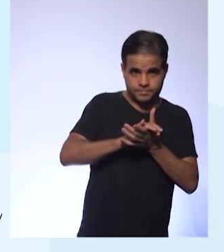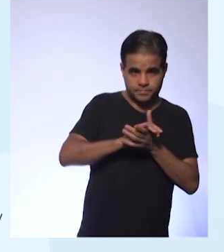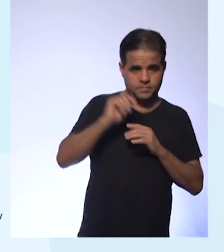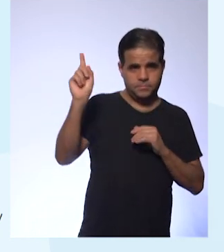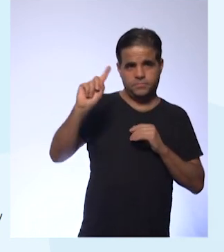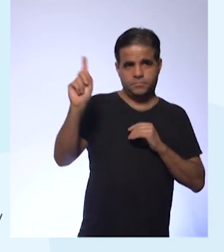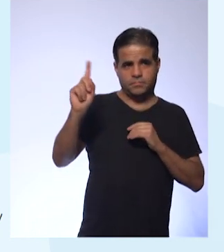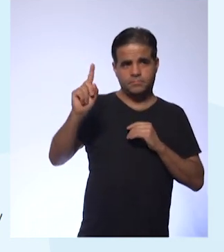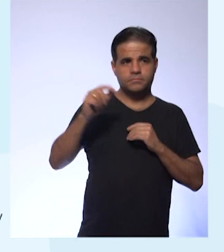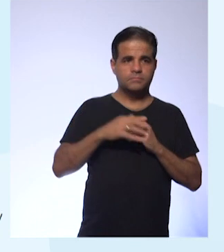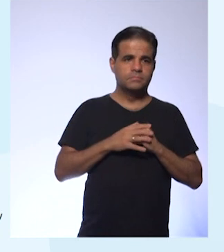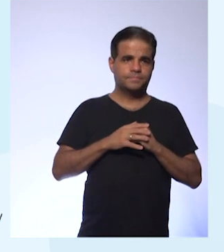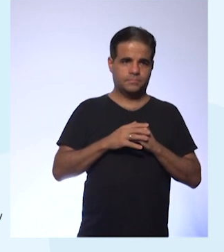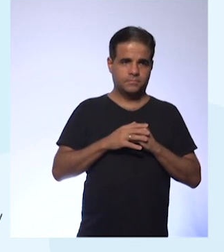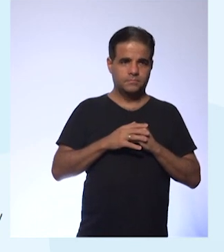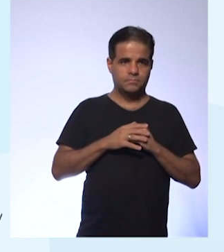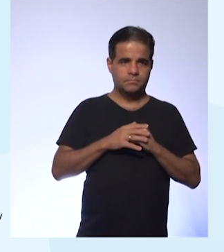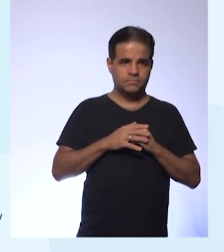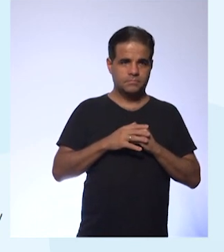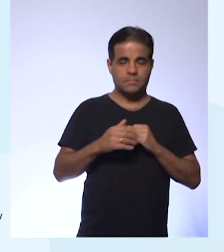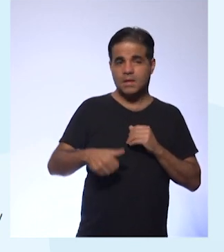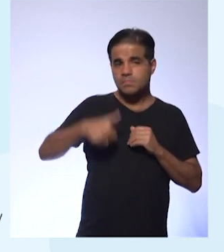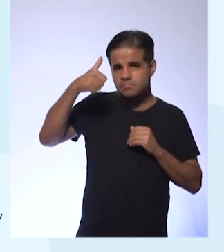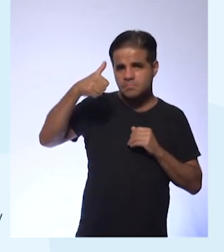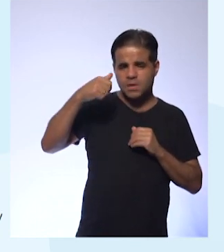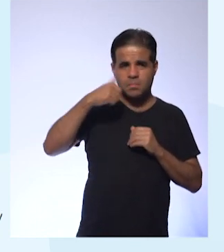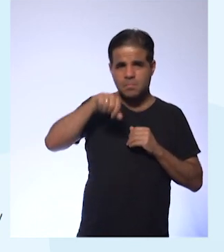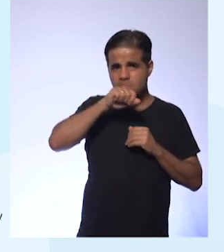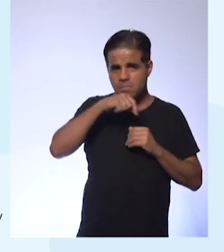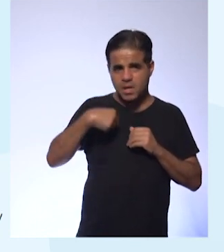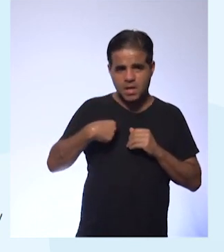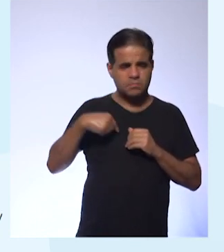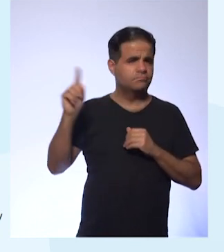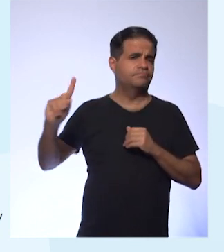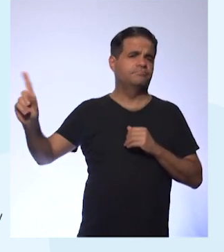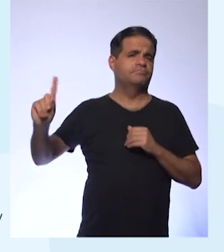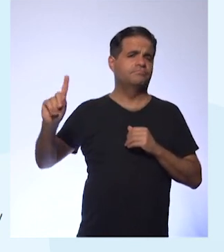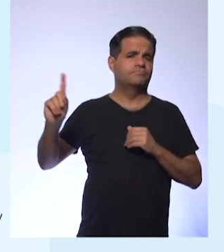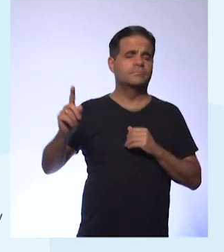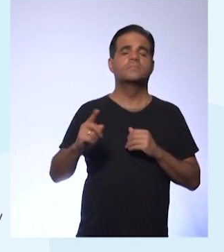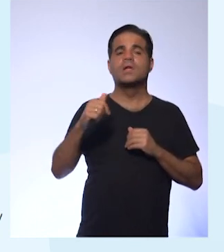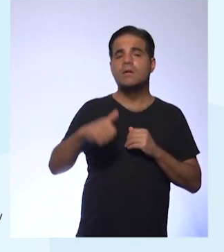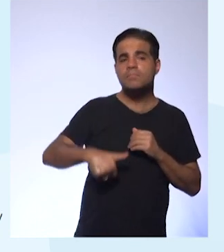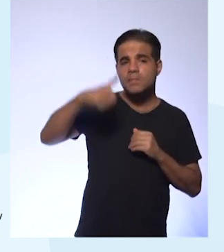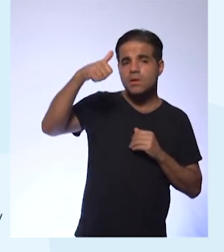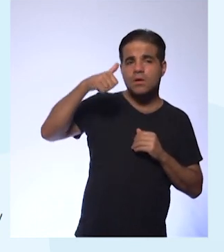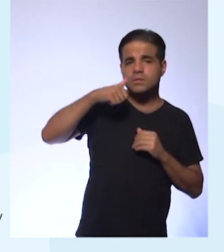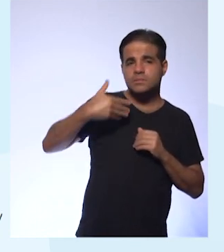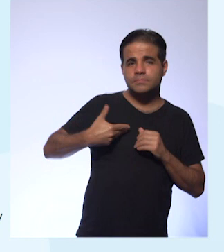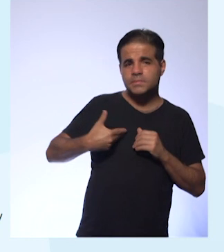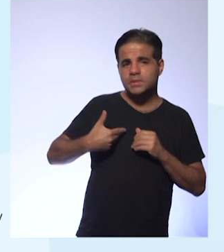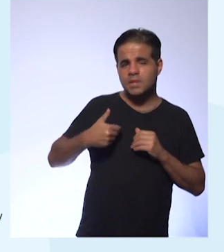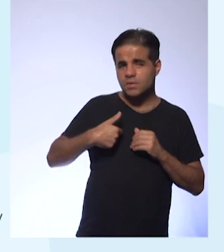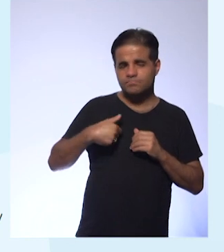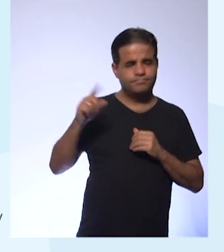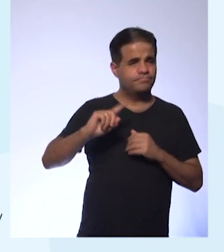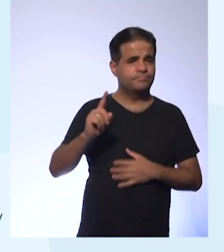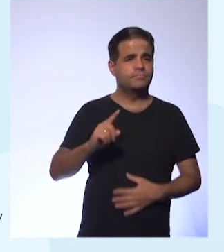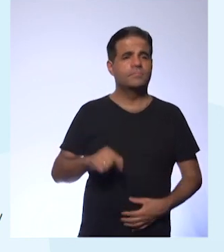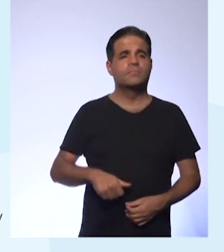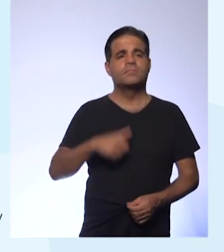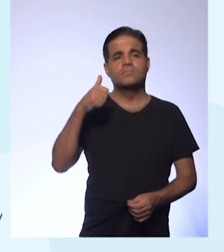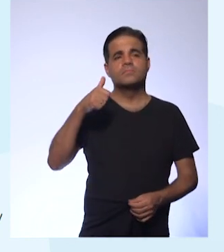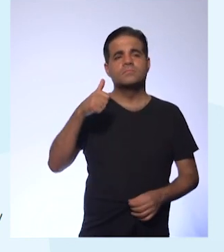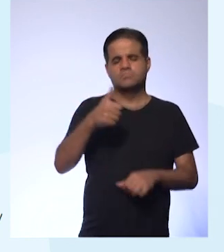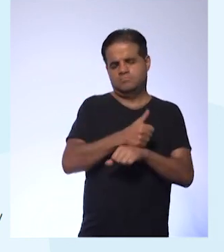esposa, não sou a melhor mãe, não sou a melhor amiga, não sou a